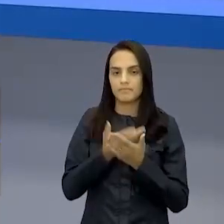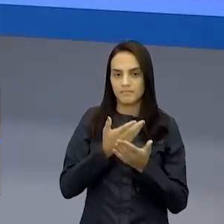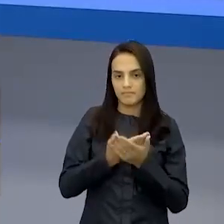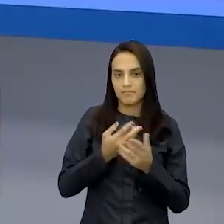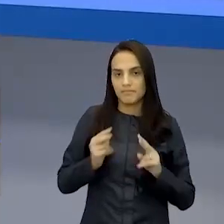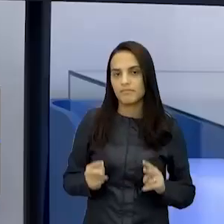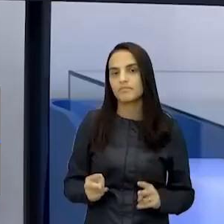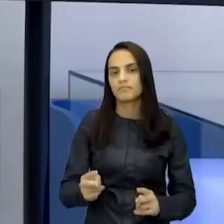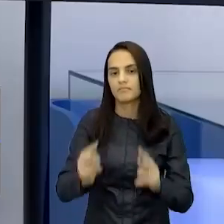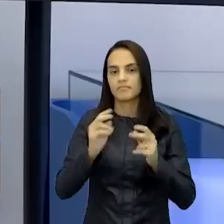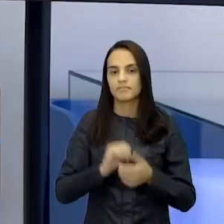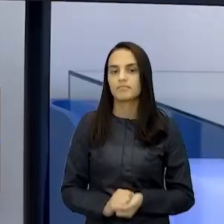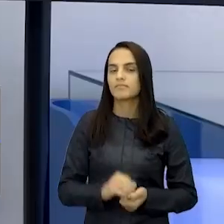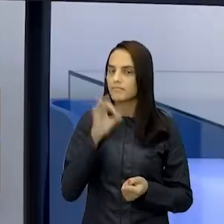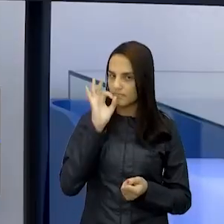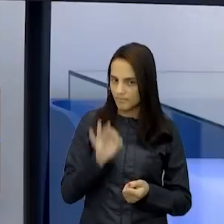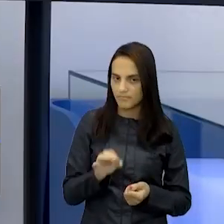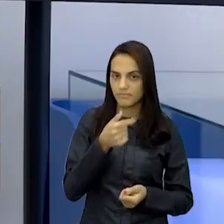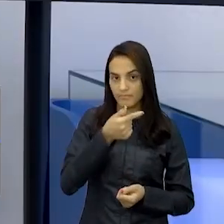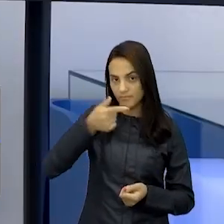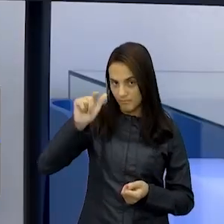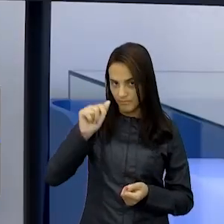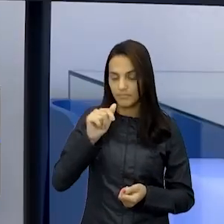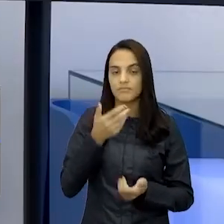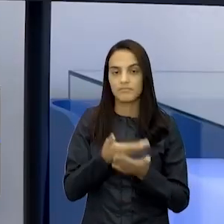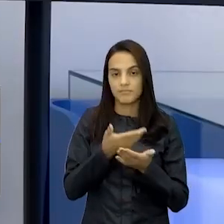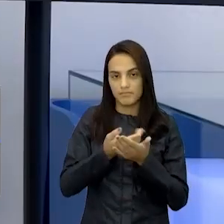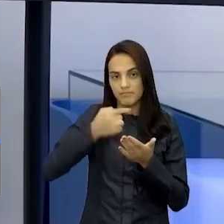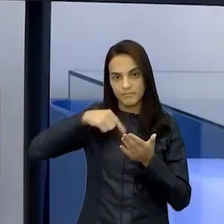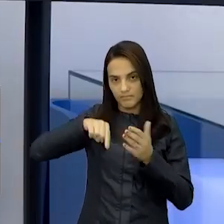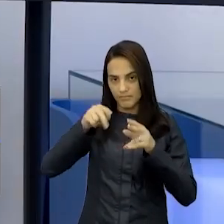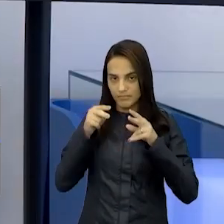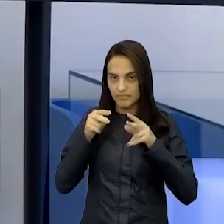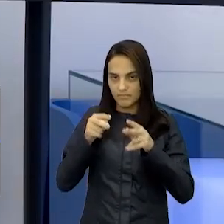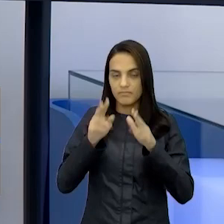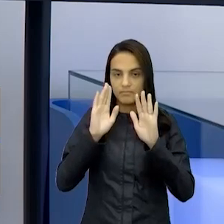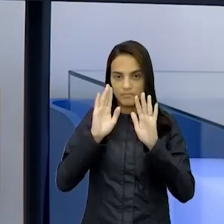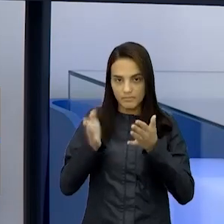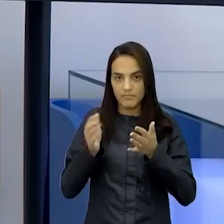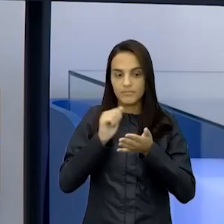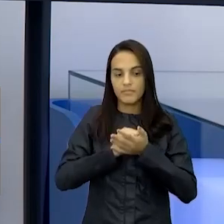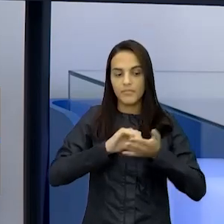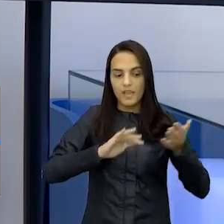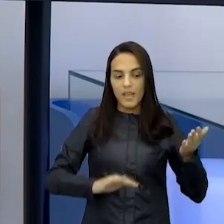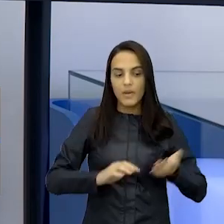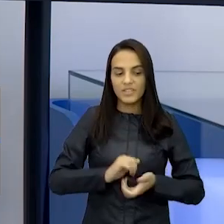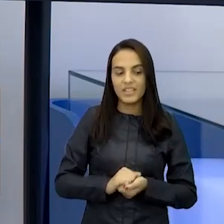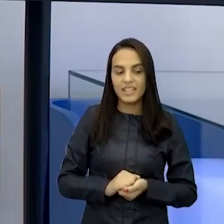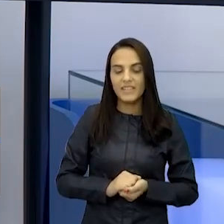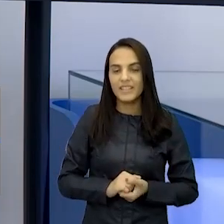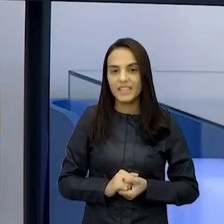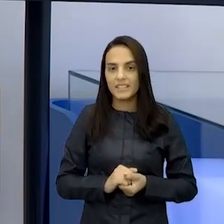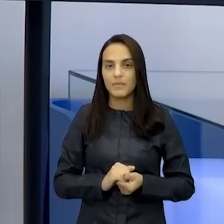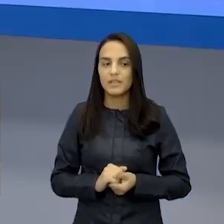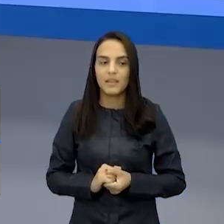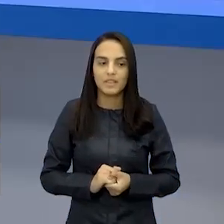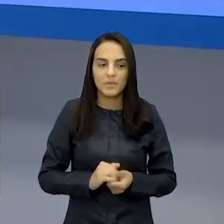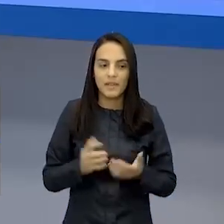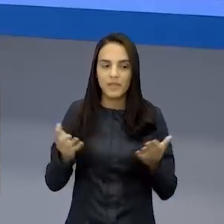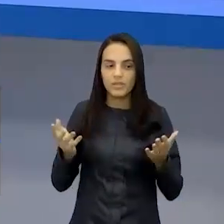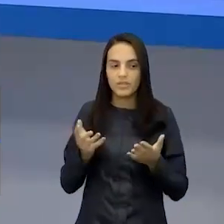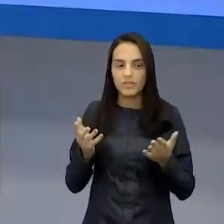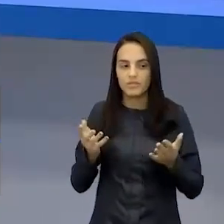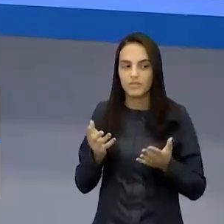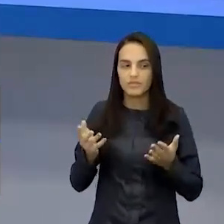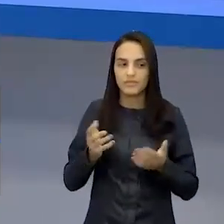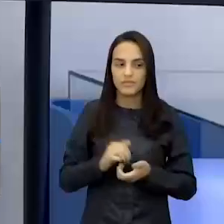valer, certo, professora Ilana? Exatamente, na próxima aula a gente já vai começar as atividades, a introdução da atividade 1. Ah, vai começar já